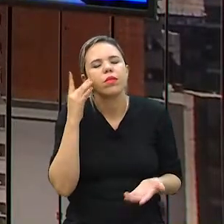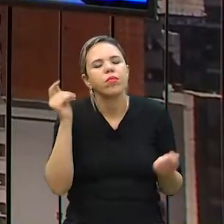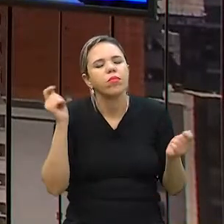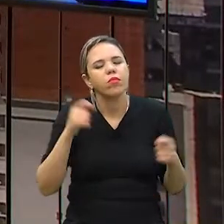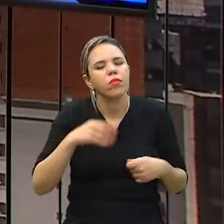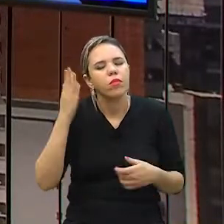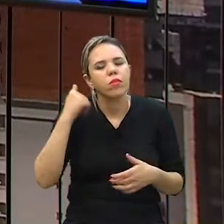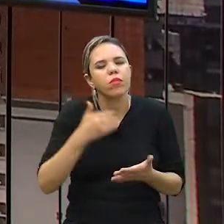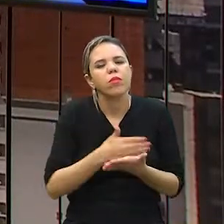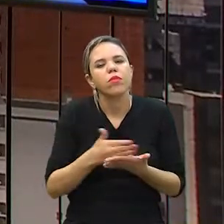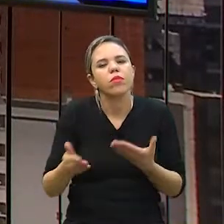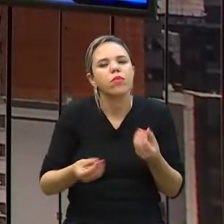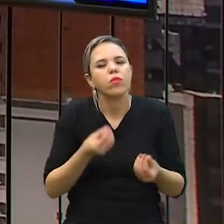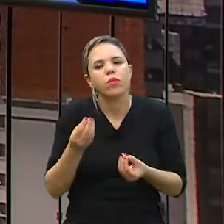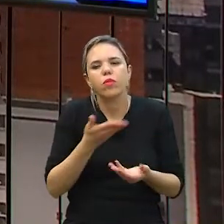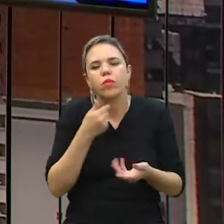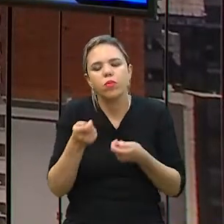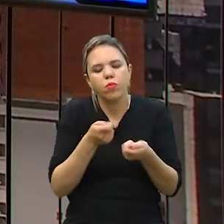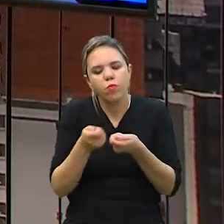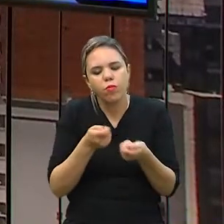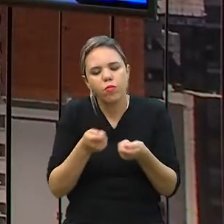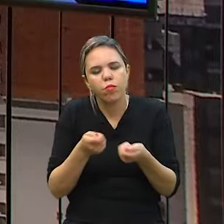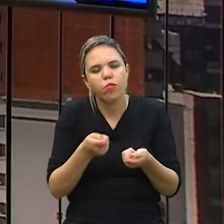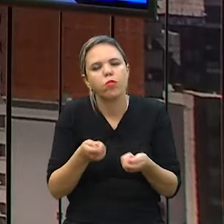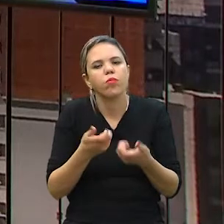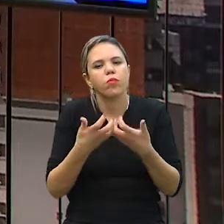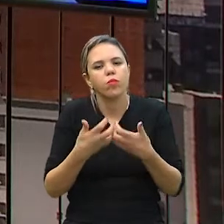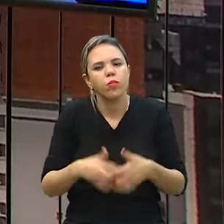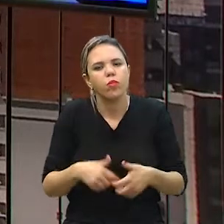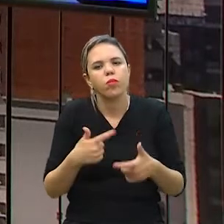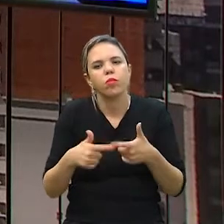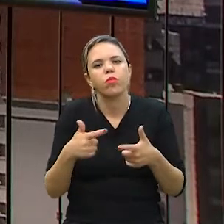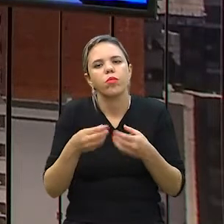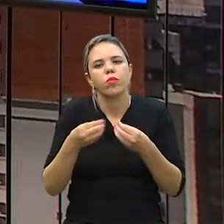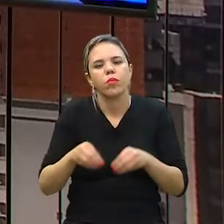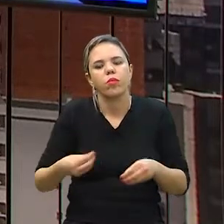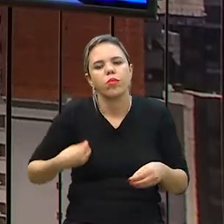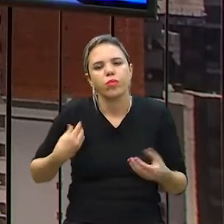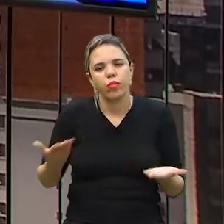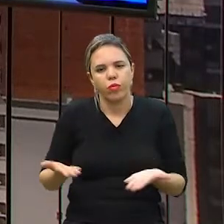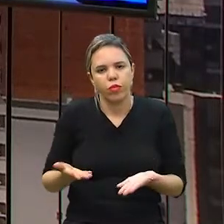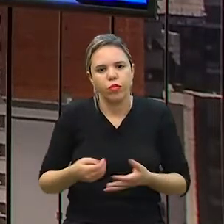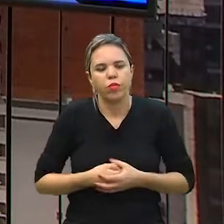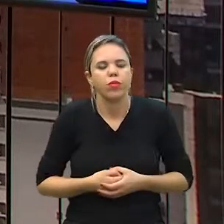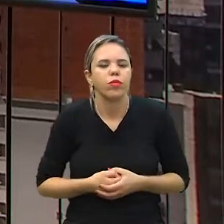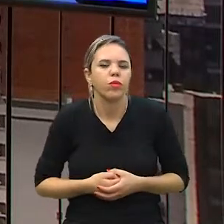saber por onde começar a consertar todo esse estrago que a gente está vivendo hoje?